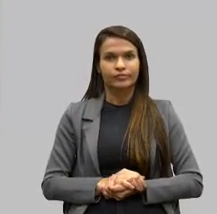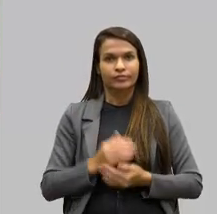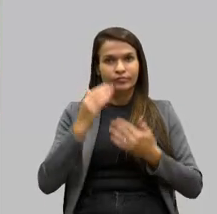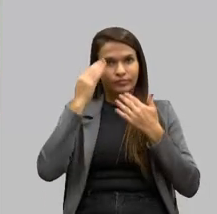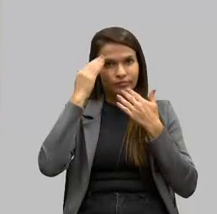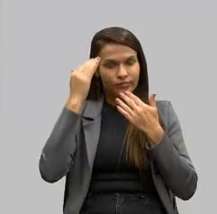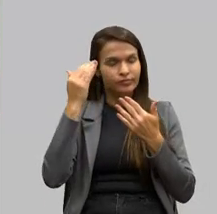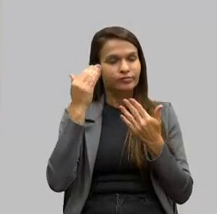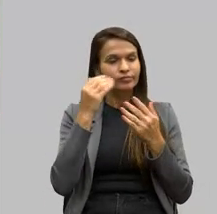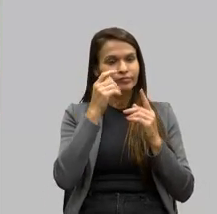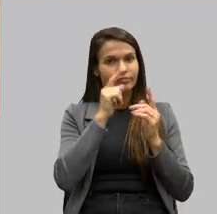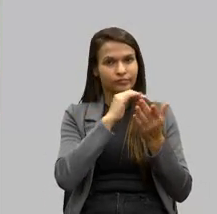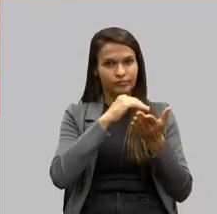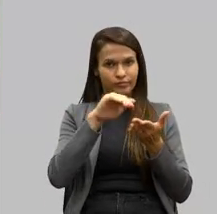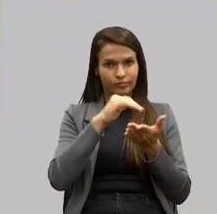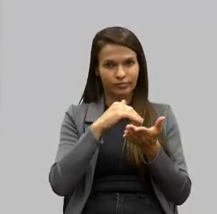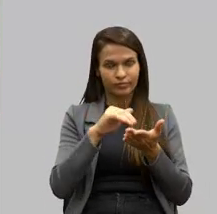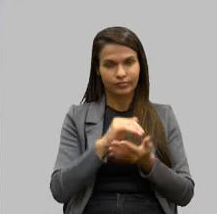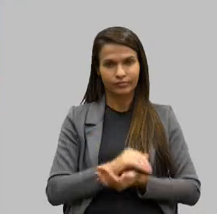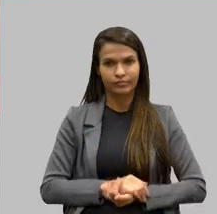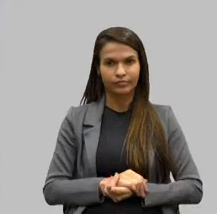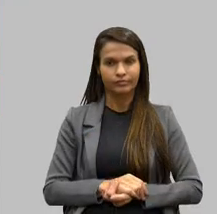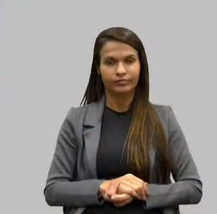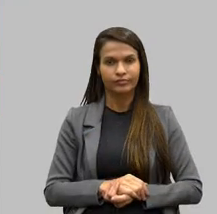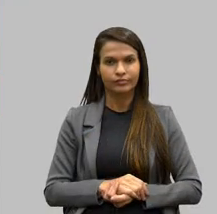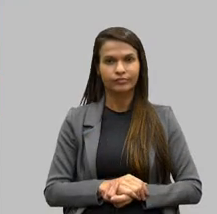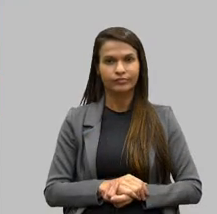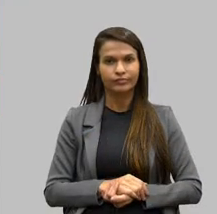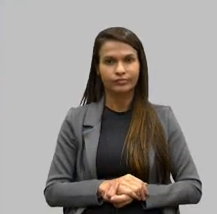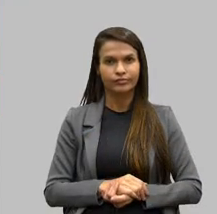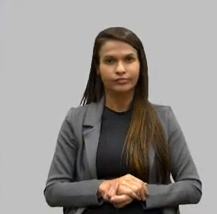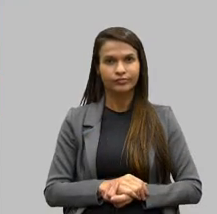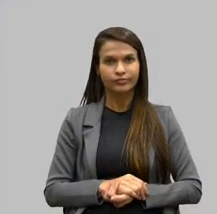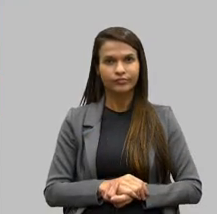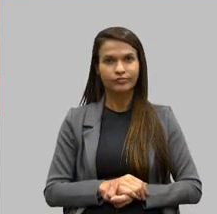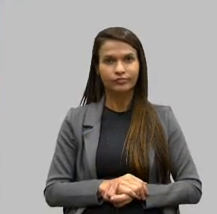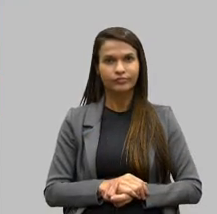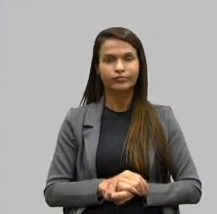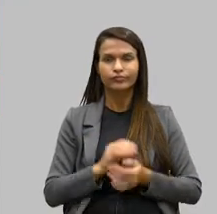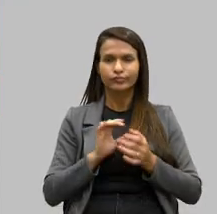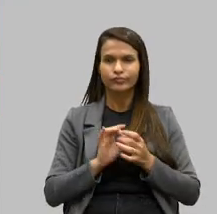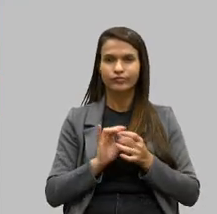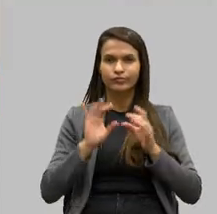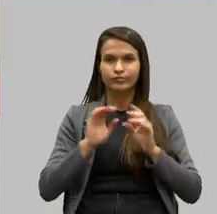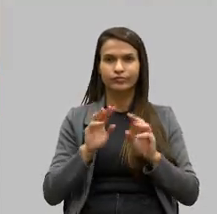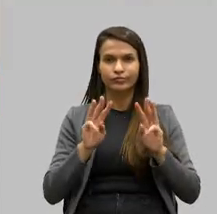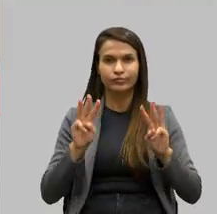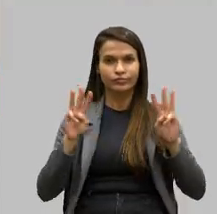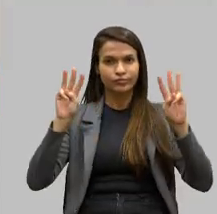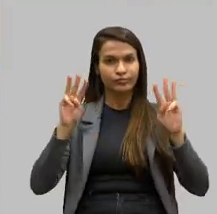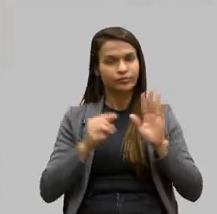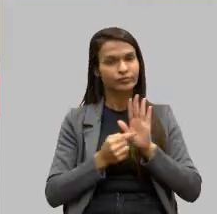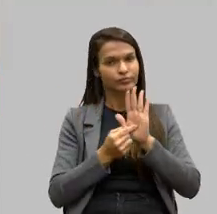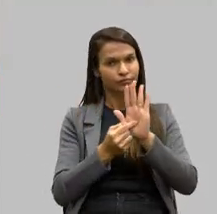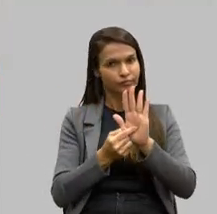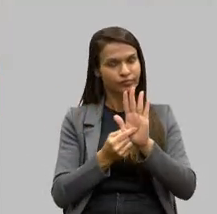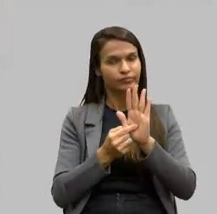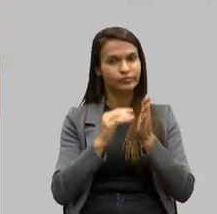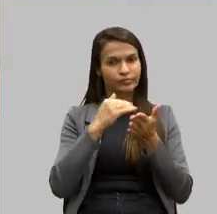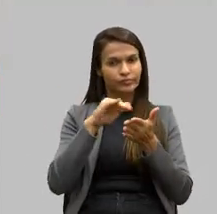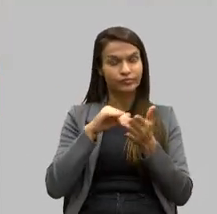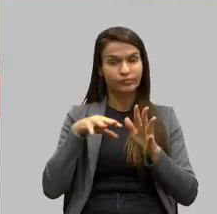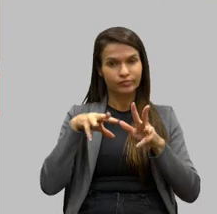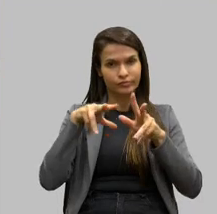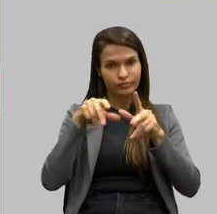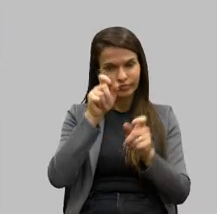Obrigada, secretário. Fica disponível no portal da Assembleia a apresentação do secretário para que todas